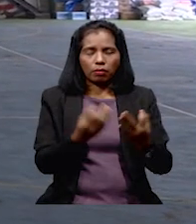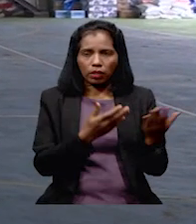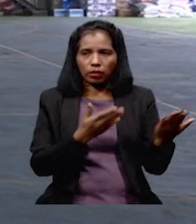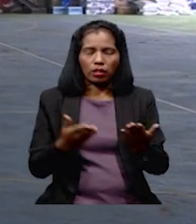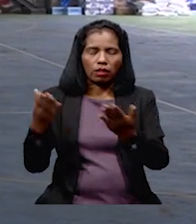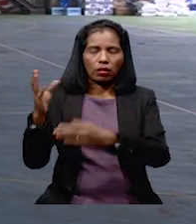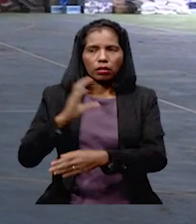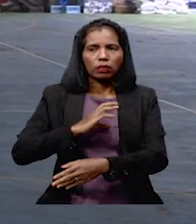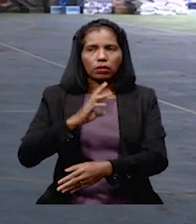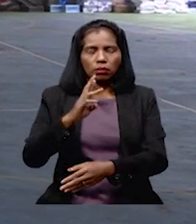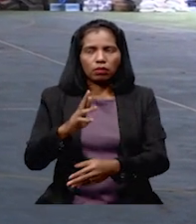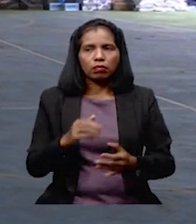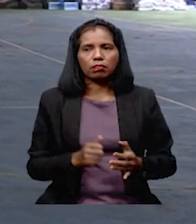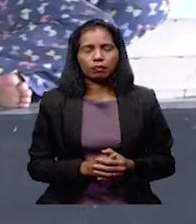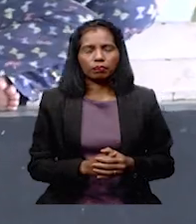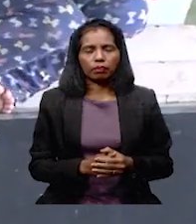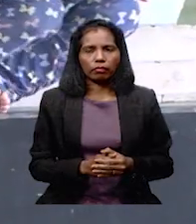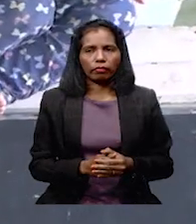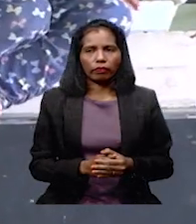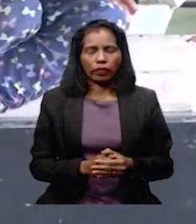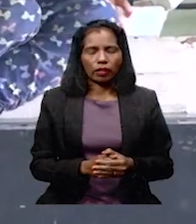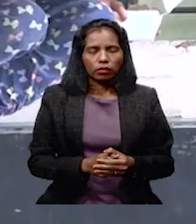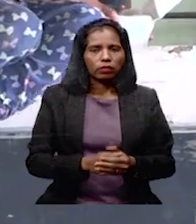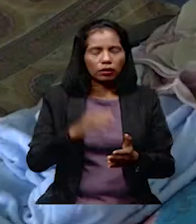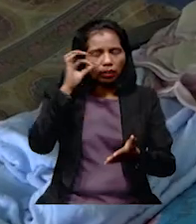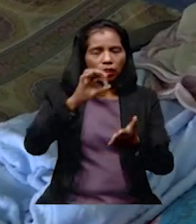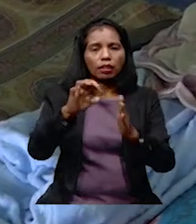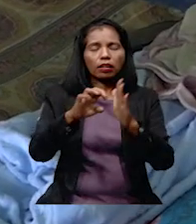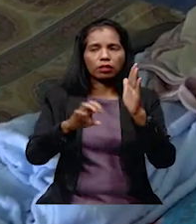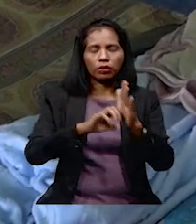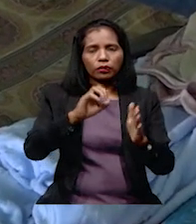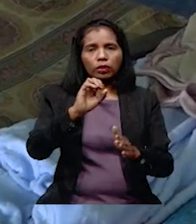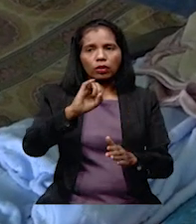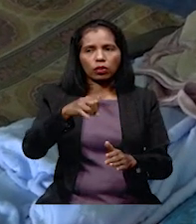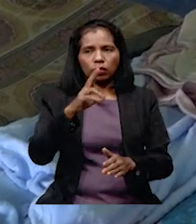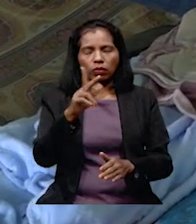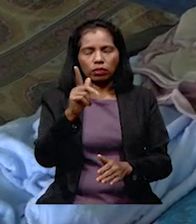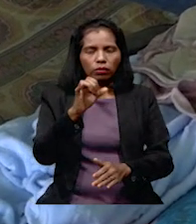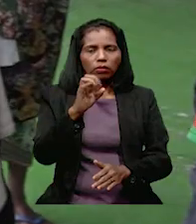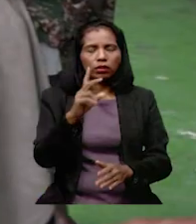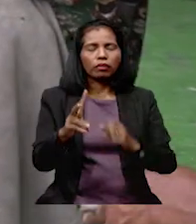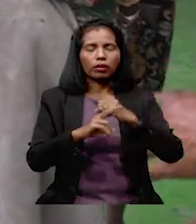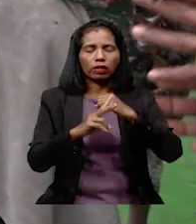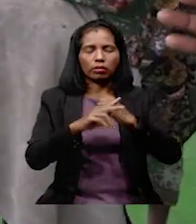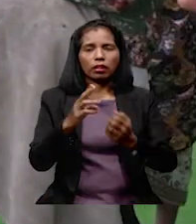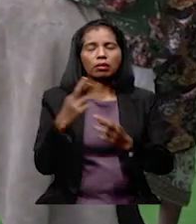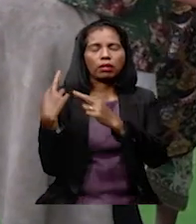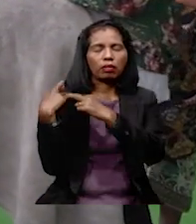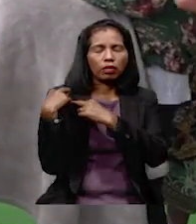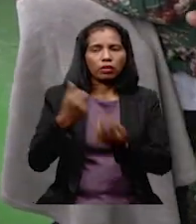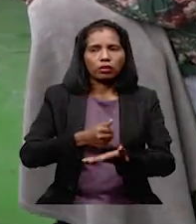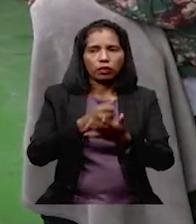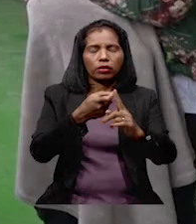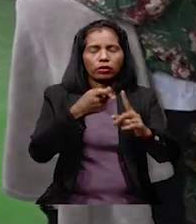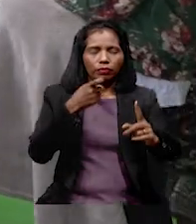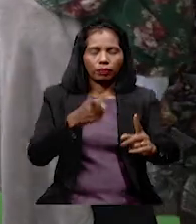Comorão. Secretário de Estado de Proteção Civil, Joaquim Guzmão Hateten, vítima Sira e acomodação, se responsabiliza o secretário de Estado de